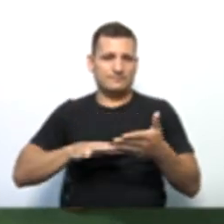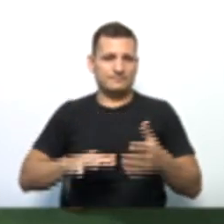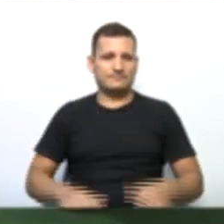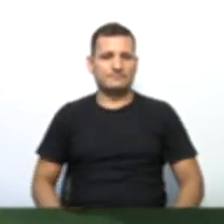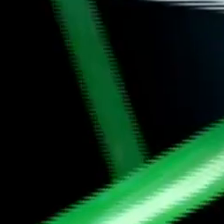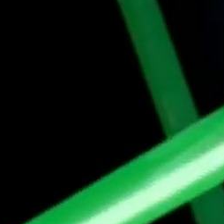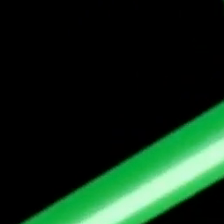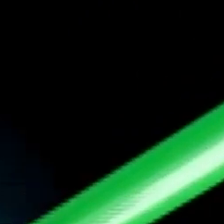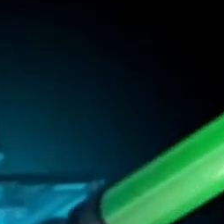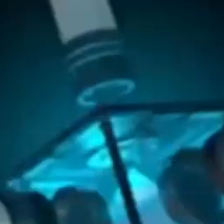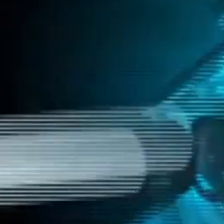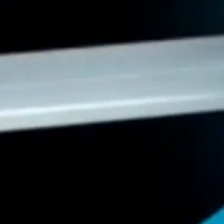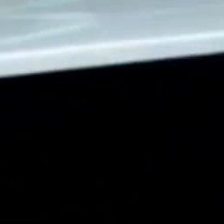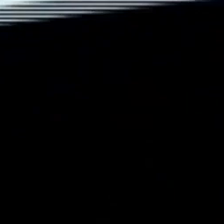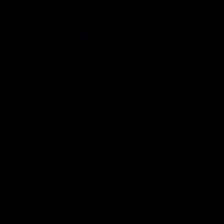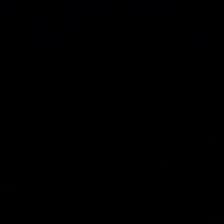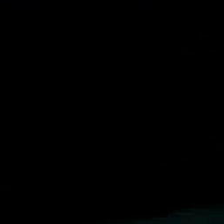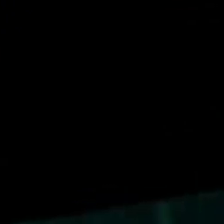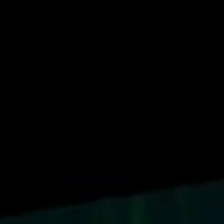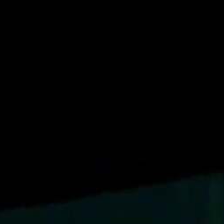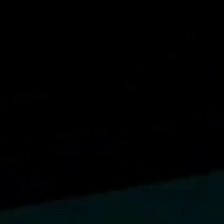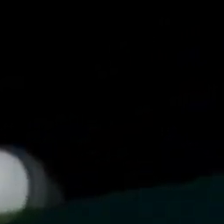atividades.